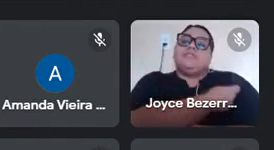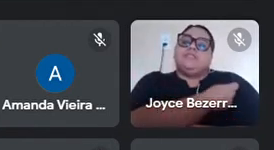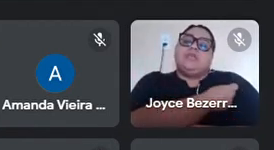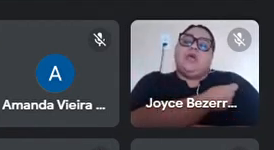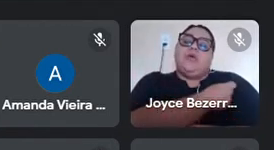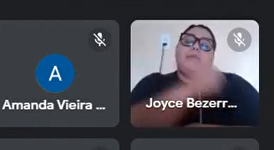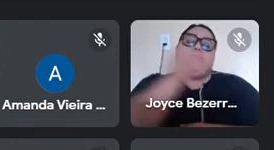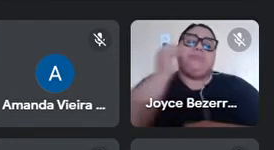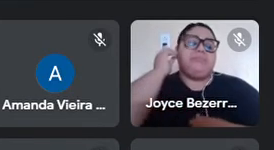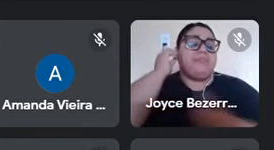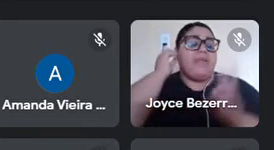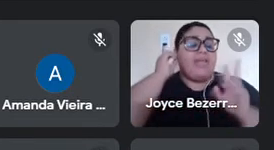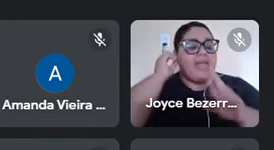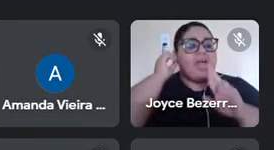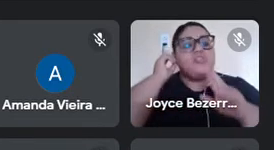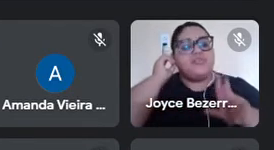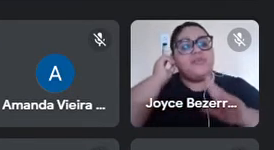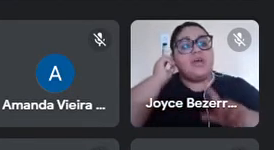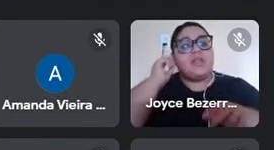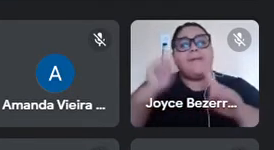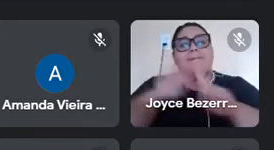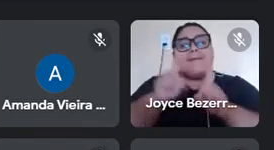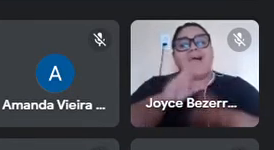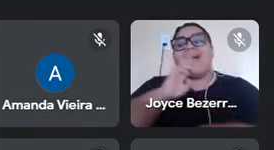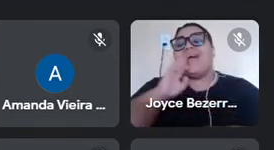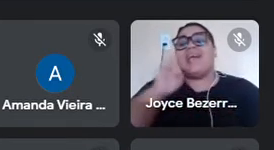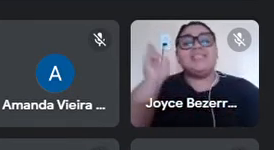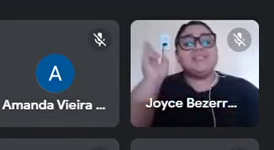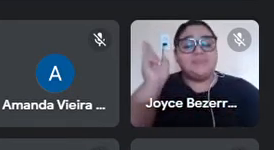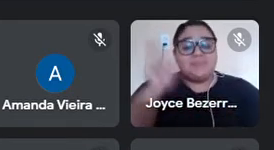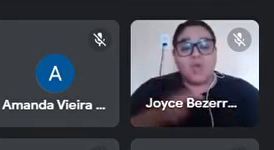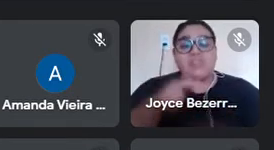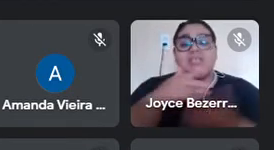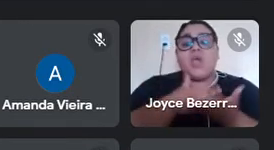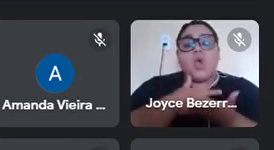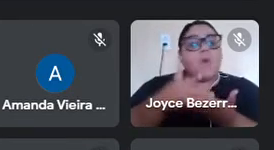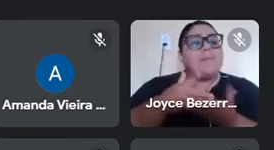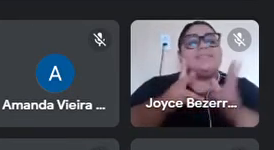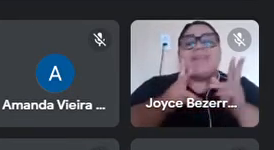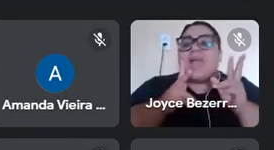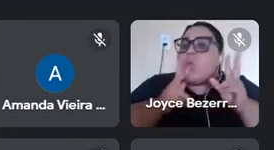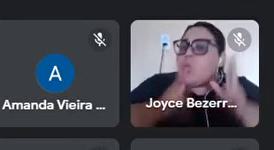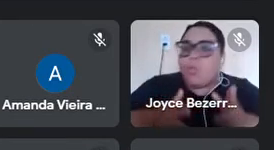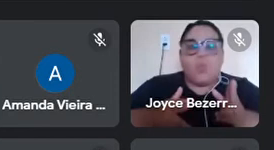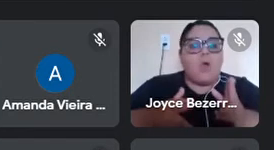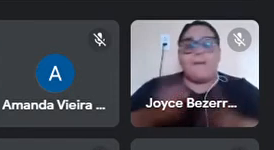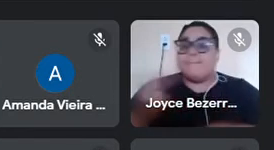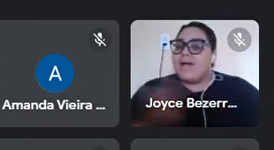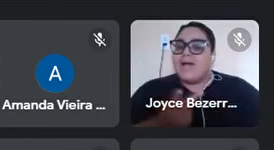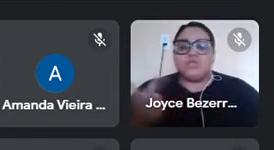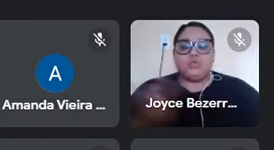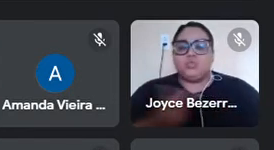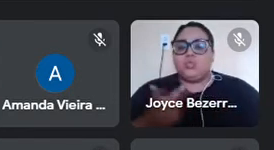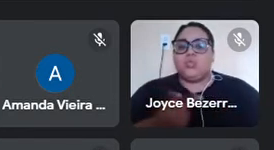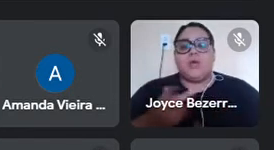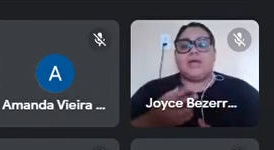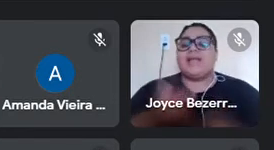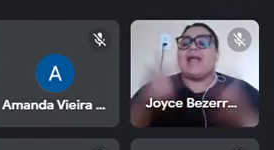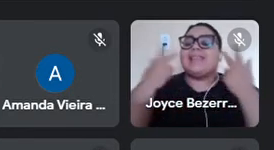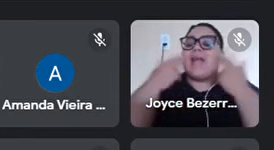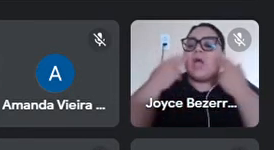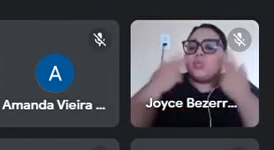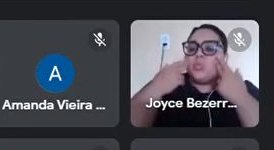essa a diferença. Mas a resposta desencadeada é a mesma para as duas. Então, eu me